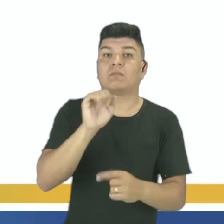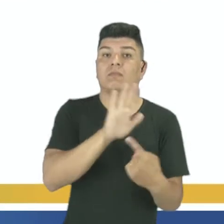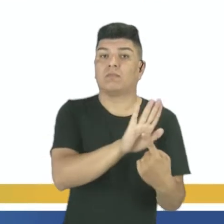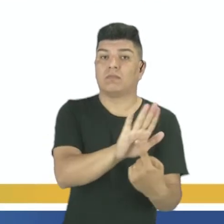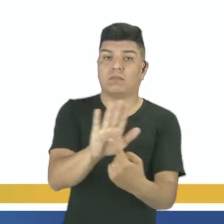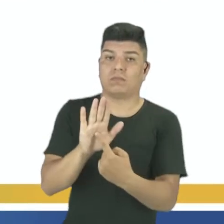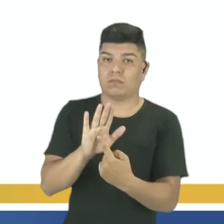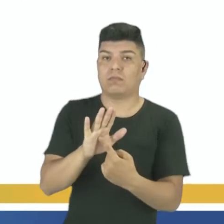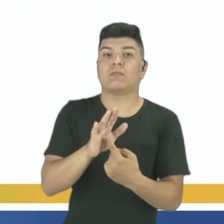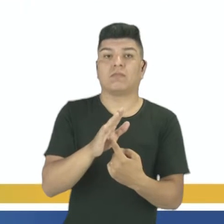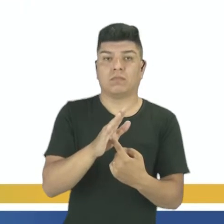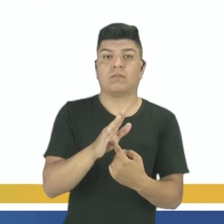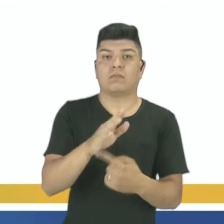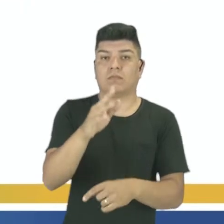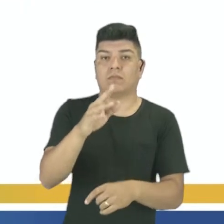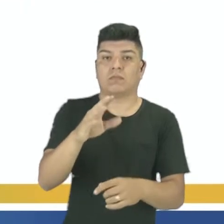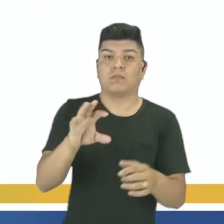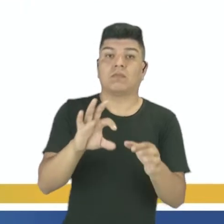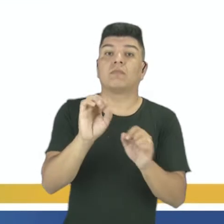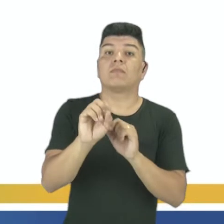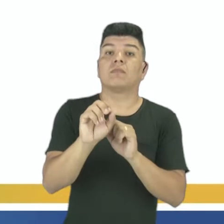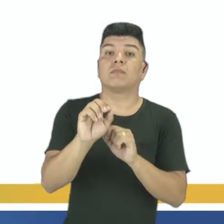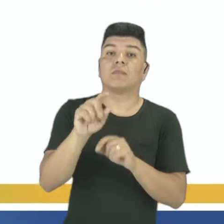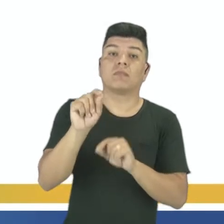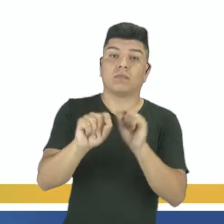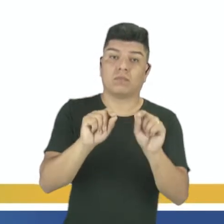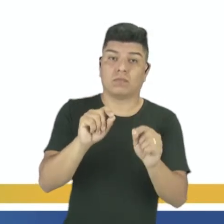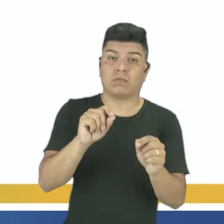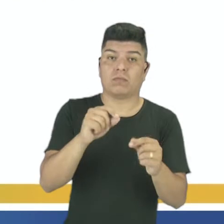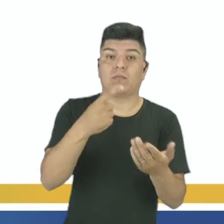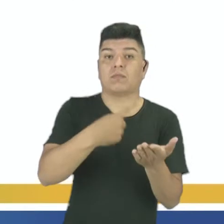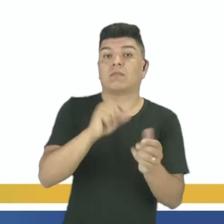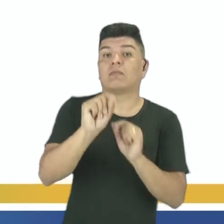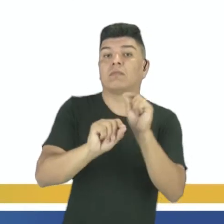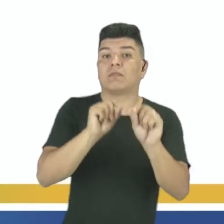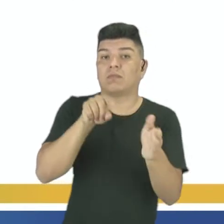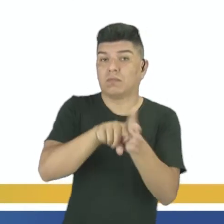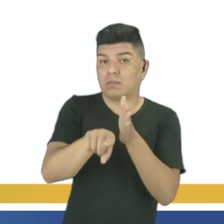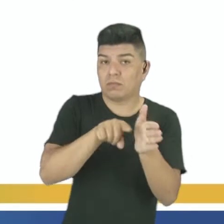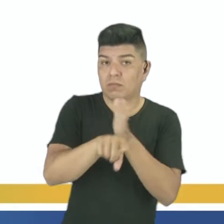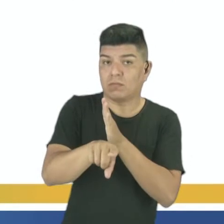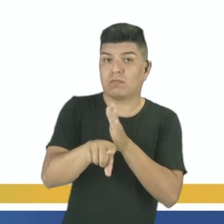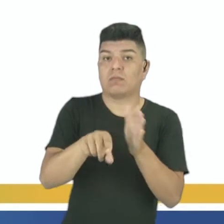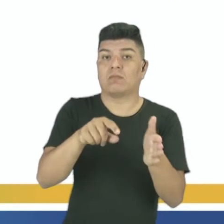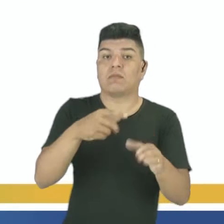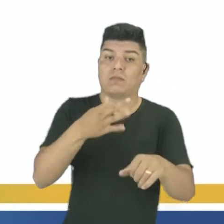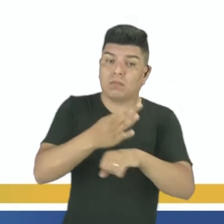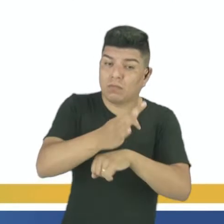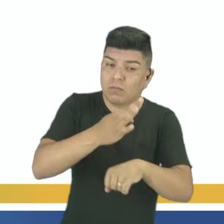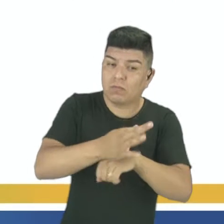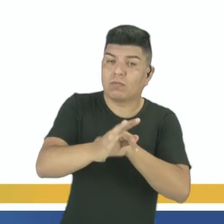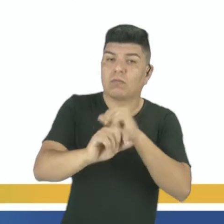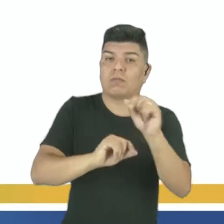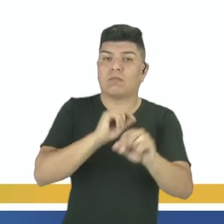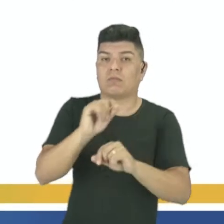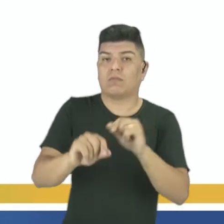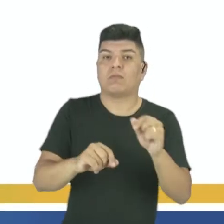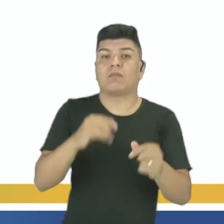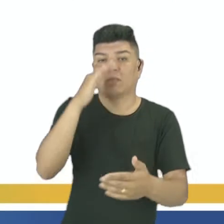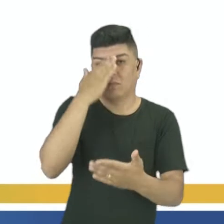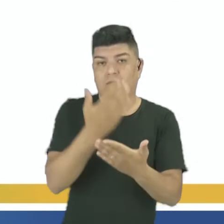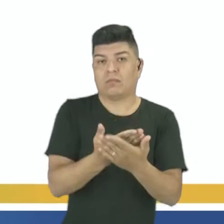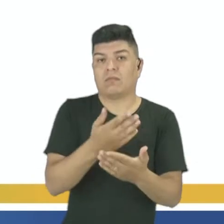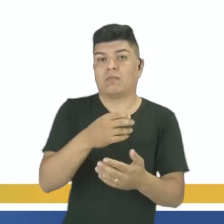propaganda, órgãos das Nações Unidas trataram da questão, a ponto que os fake news corroem a credibilidade